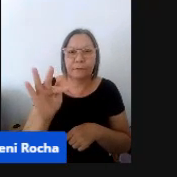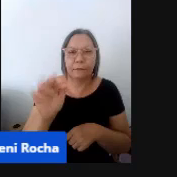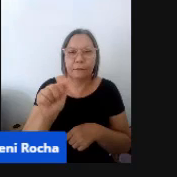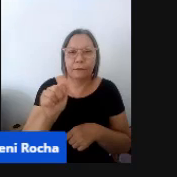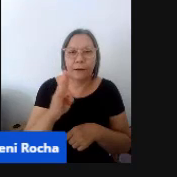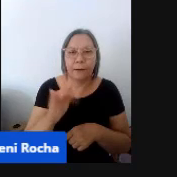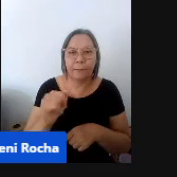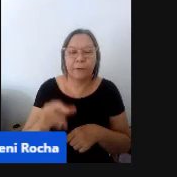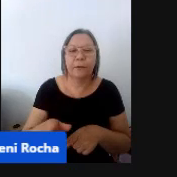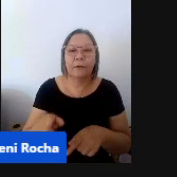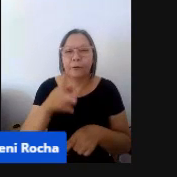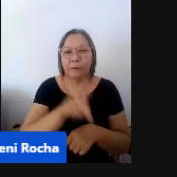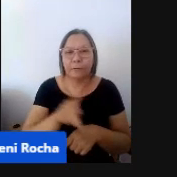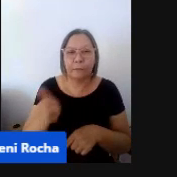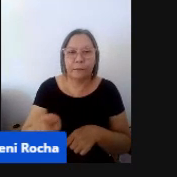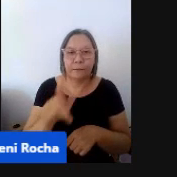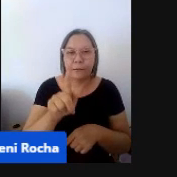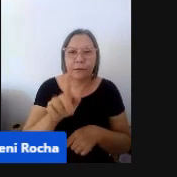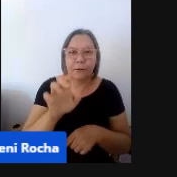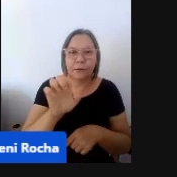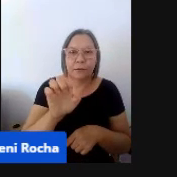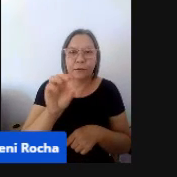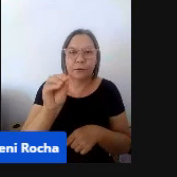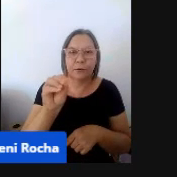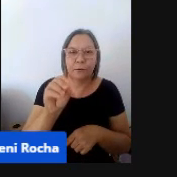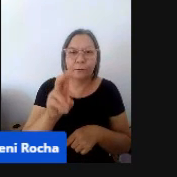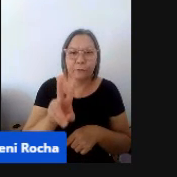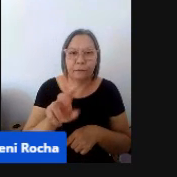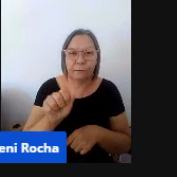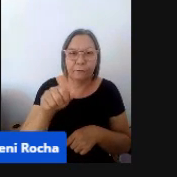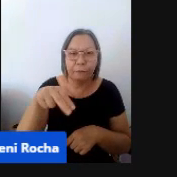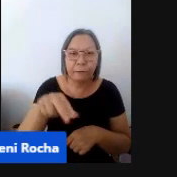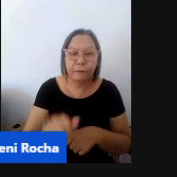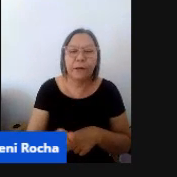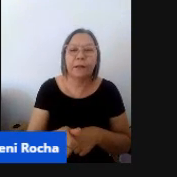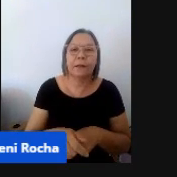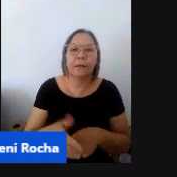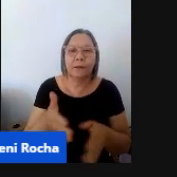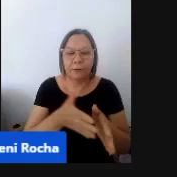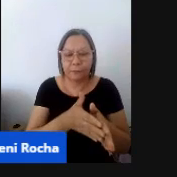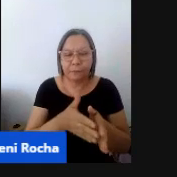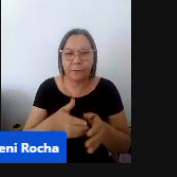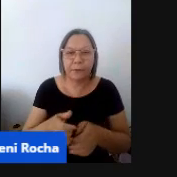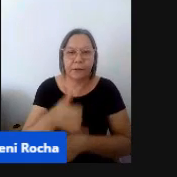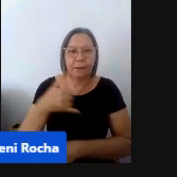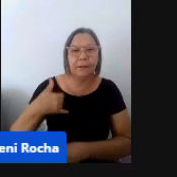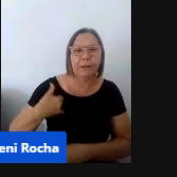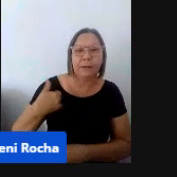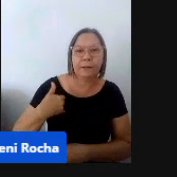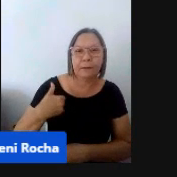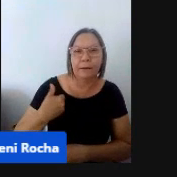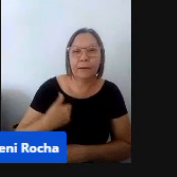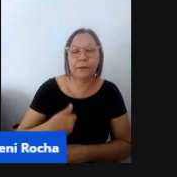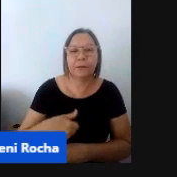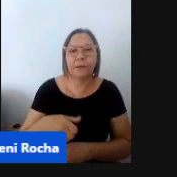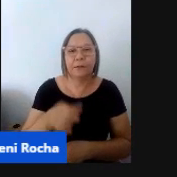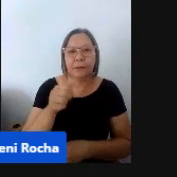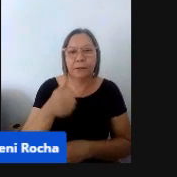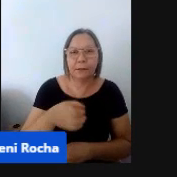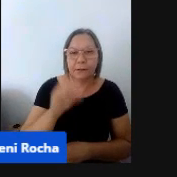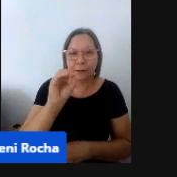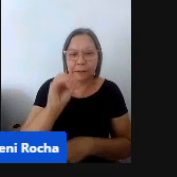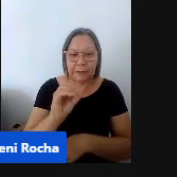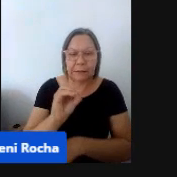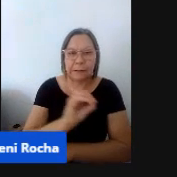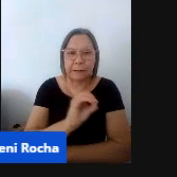professores da educação infantil que atuam com as crianças de 0 a 5 anos, do grupo 1 ao 5. Serão